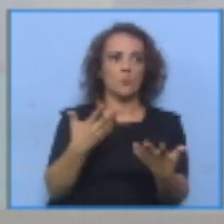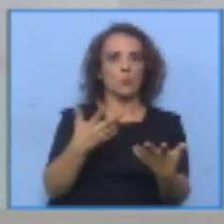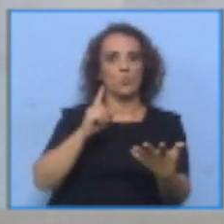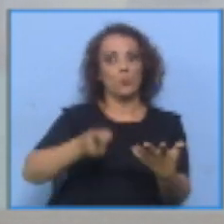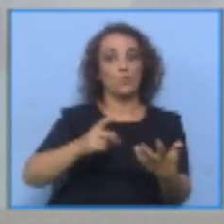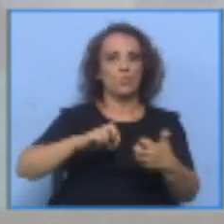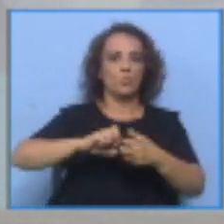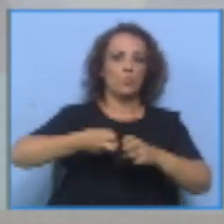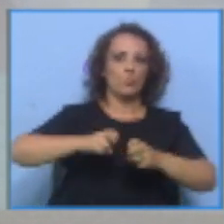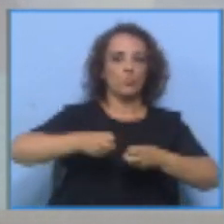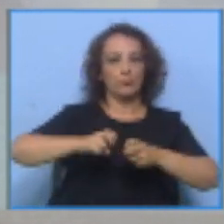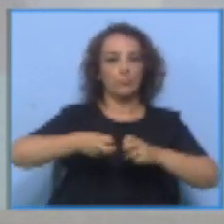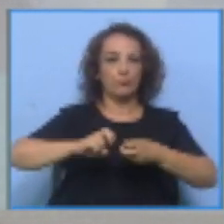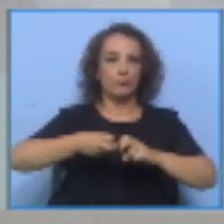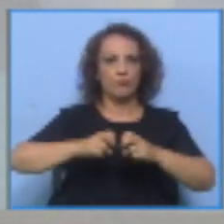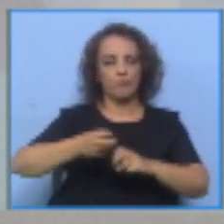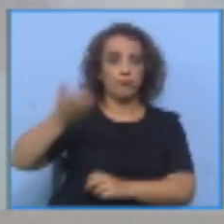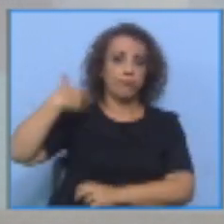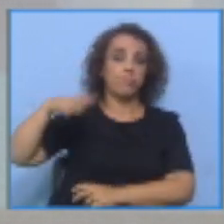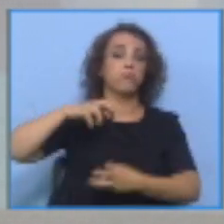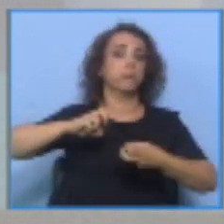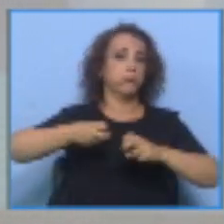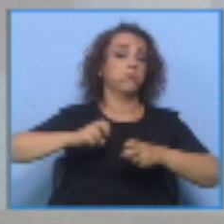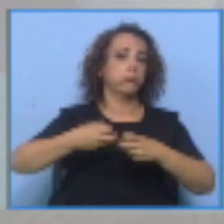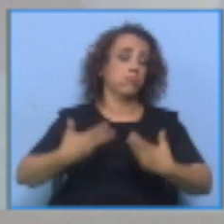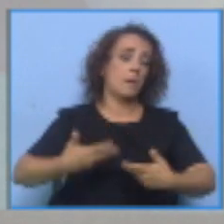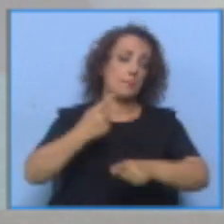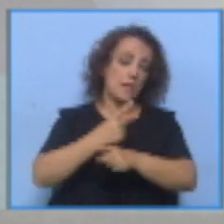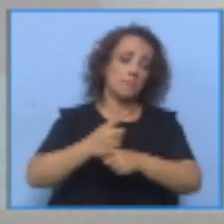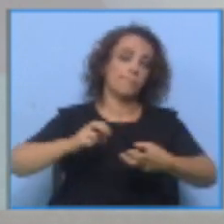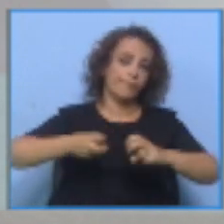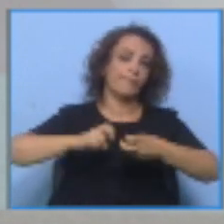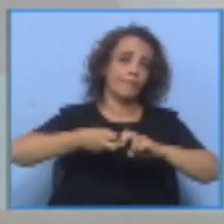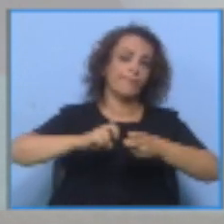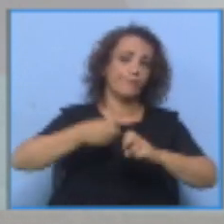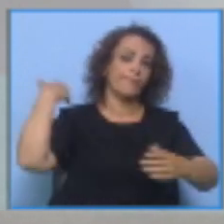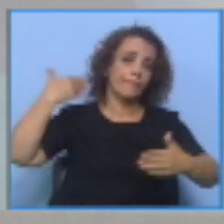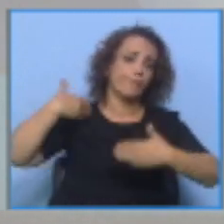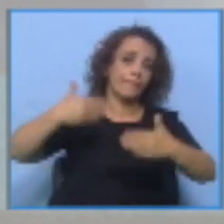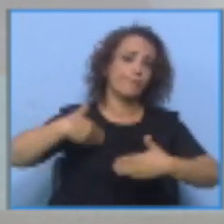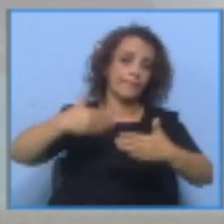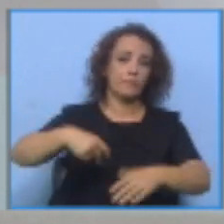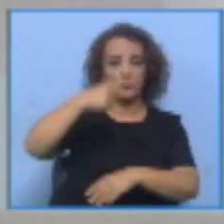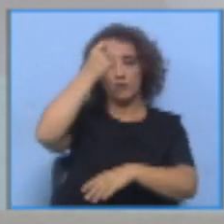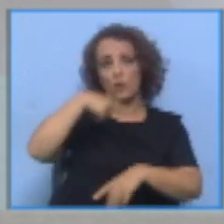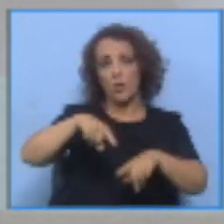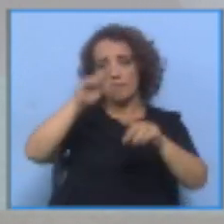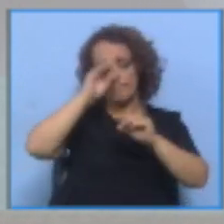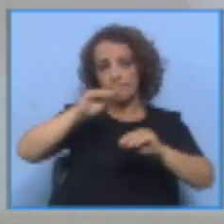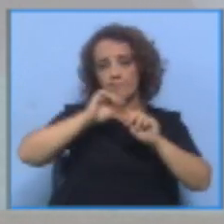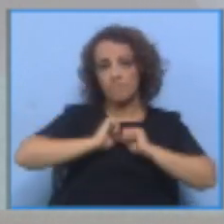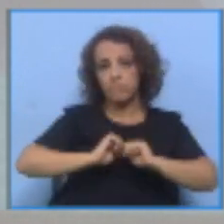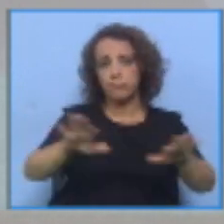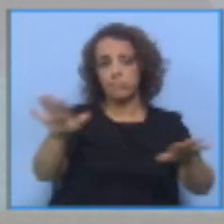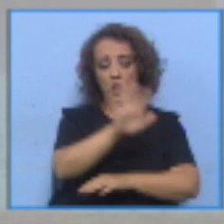vendo e que se viram durante muito tempo ao longo da história da evangelização da